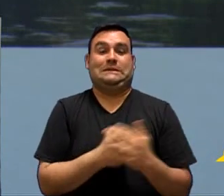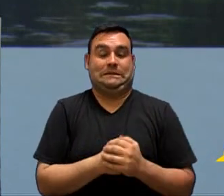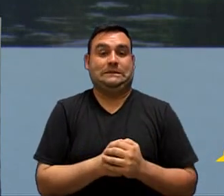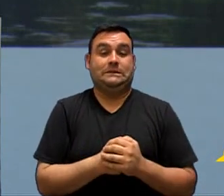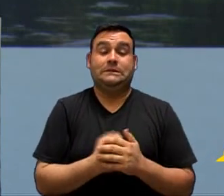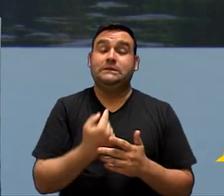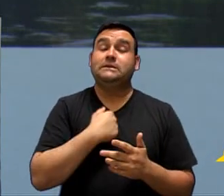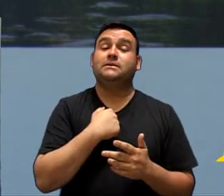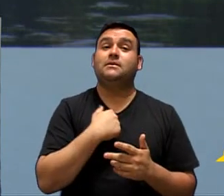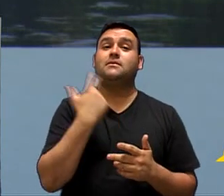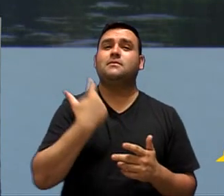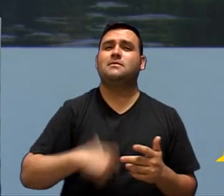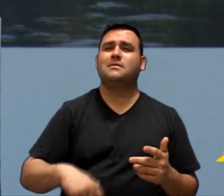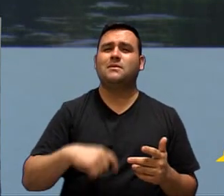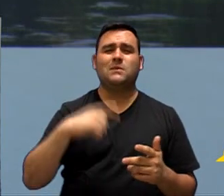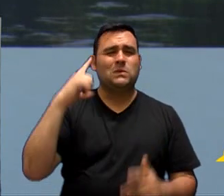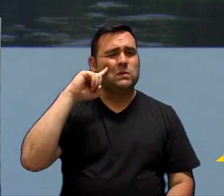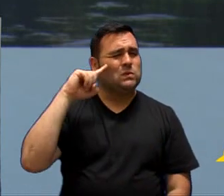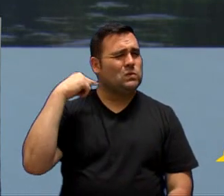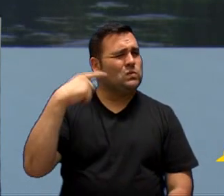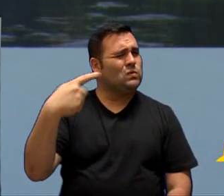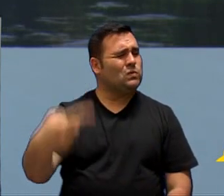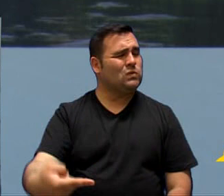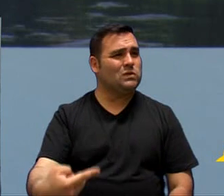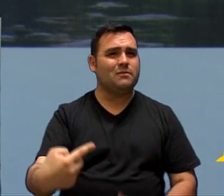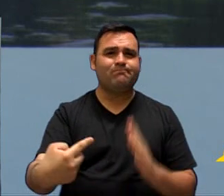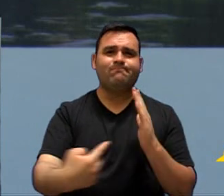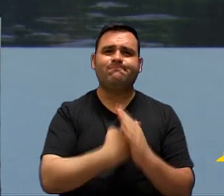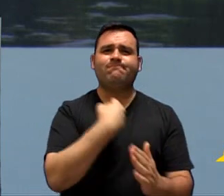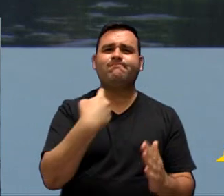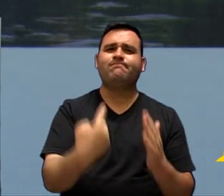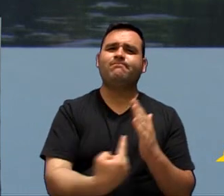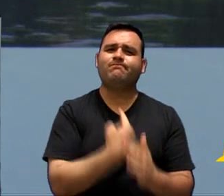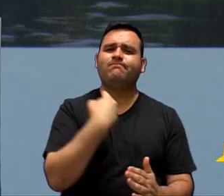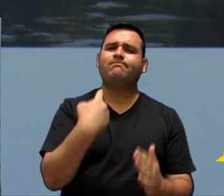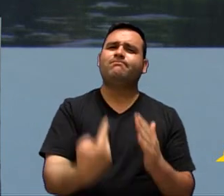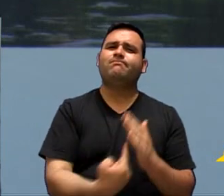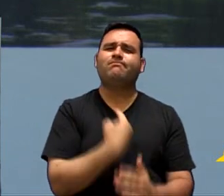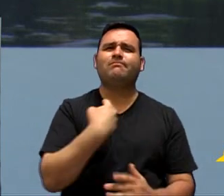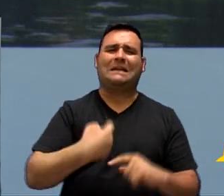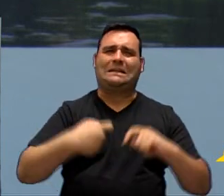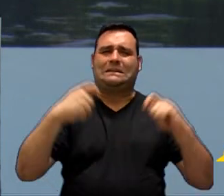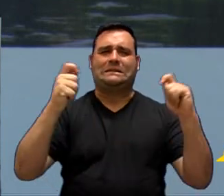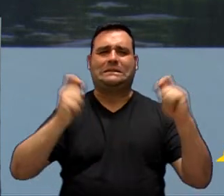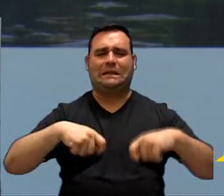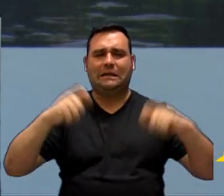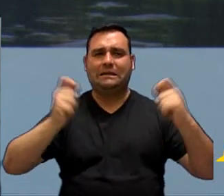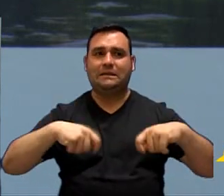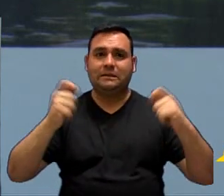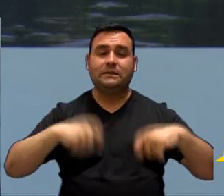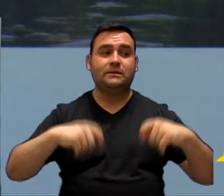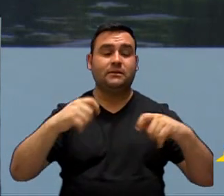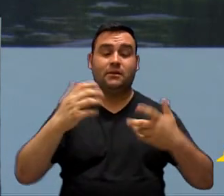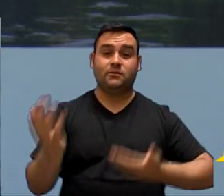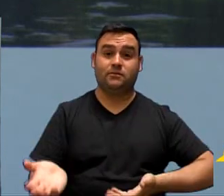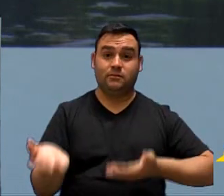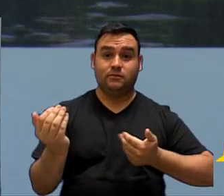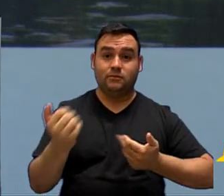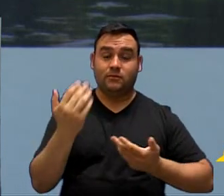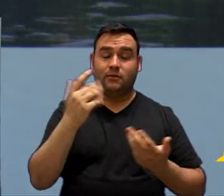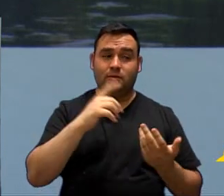E eu era, todos os dias, questionada sobre a capacidade de uma pessoa tão